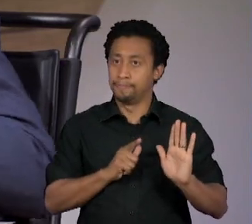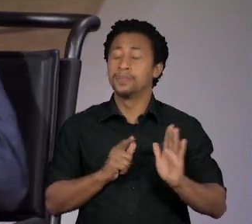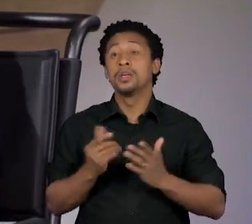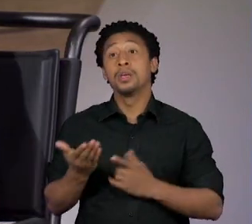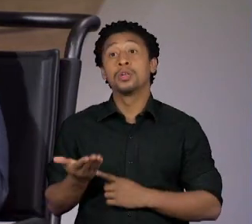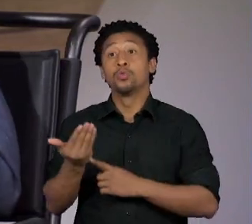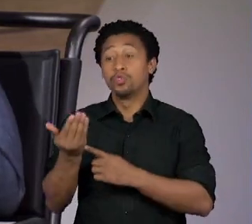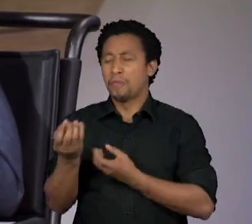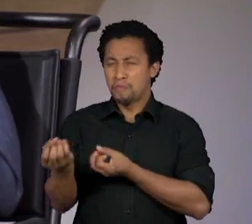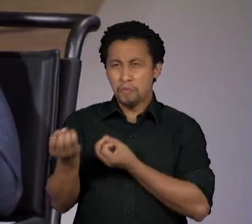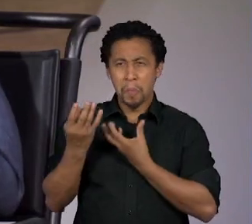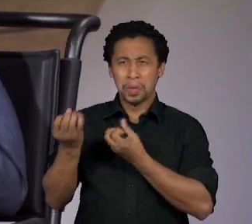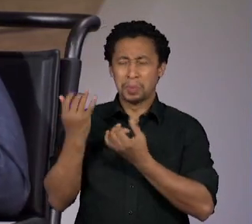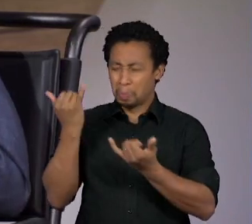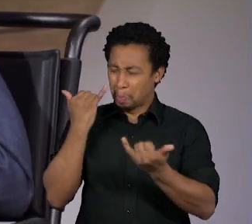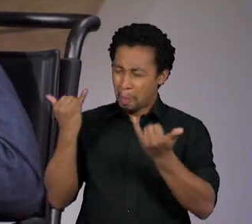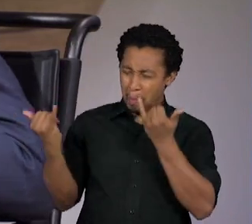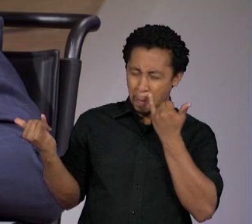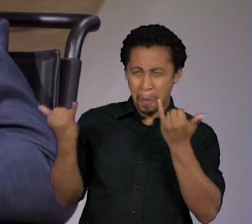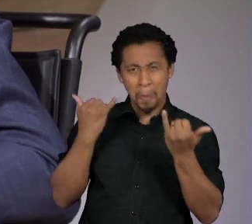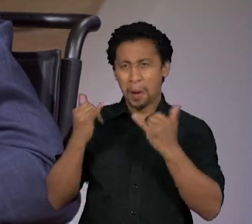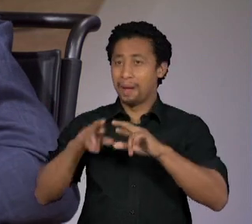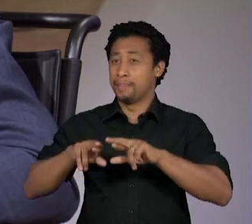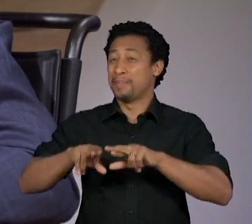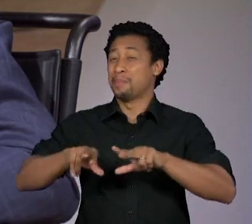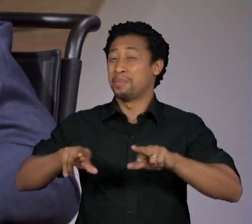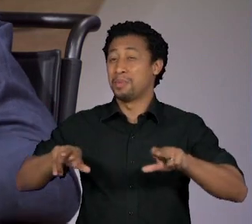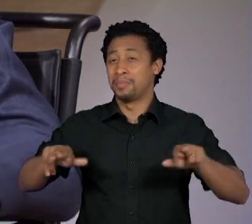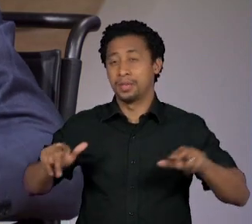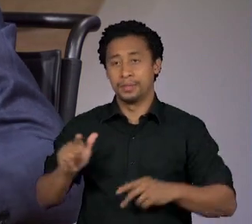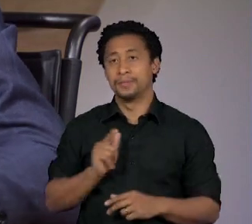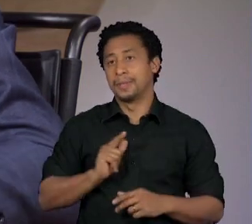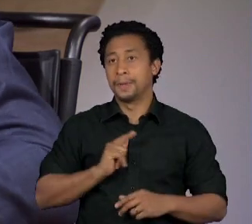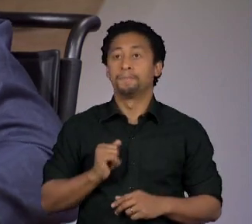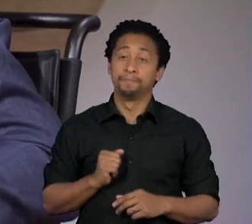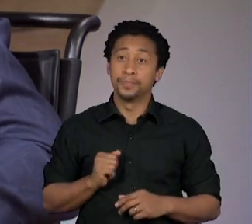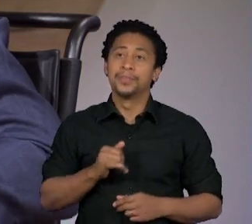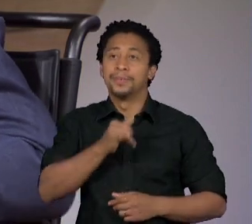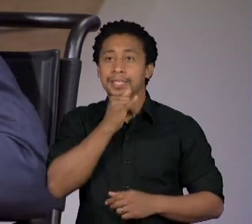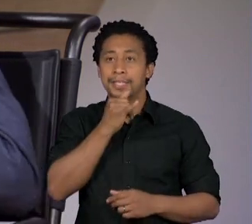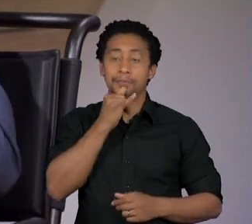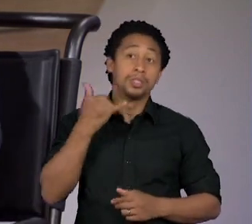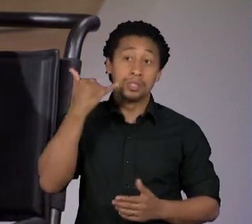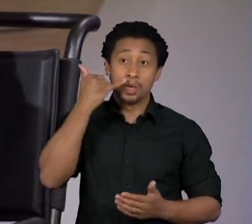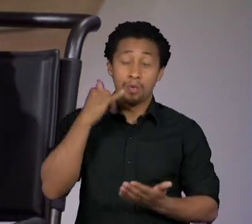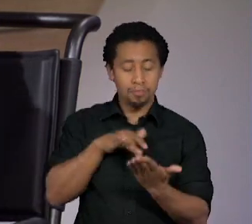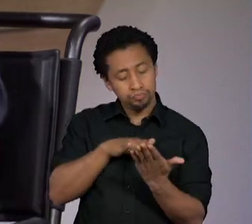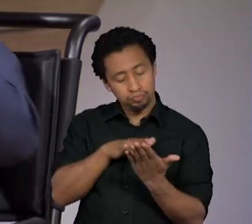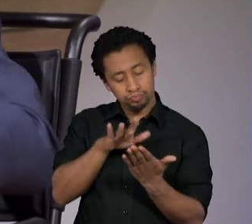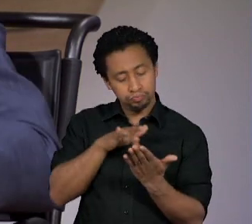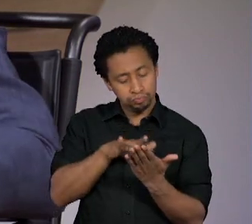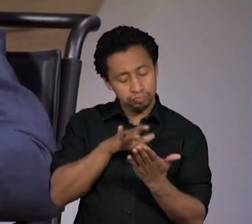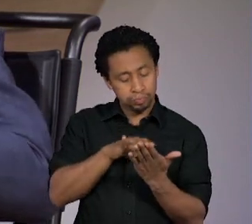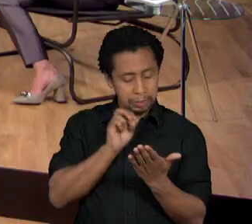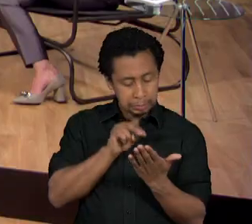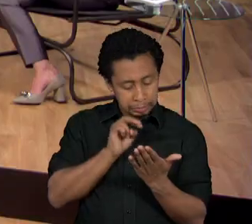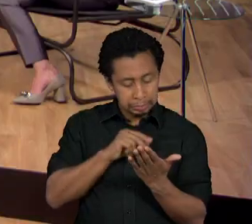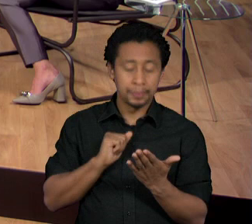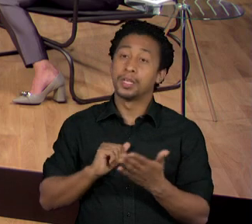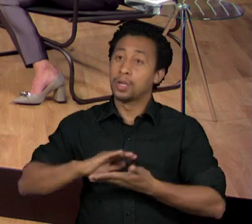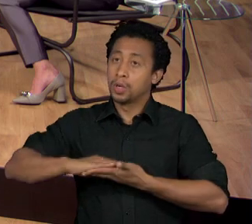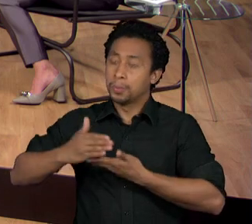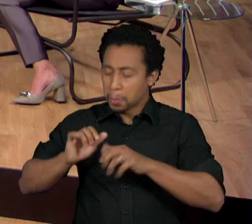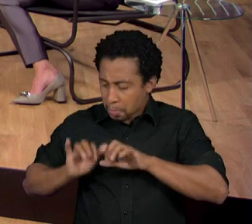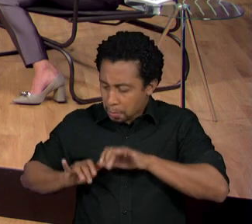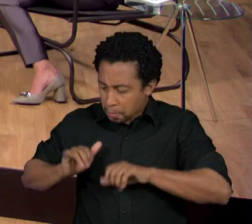ao mesmo tempo, né? Então, é aquela informação que você está vendo pelo celular, informação pelo computador, informação ao vivo com as pessoas.